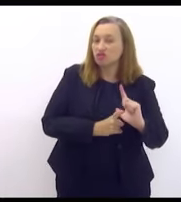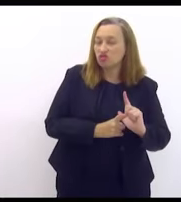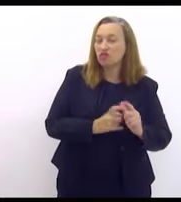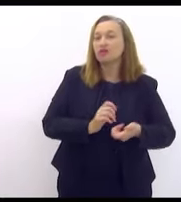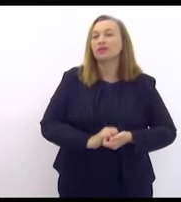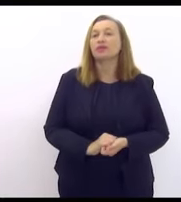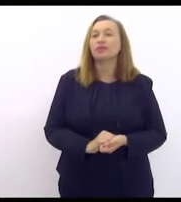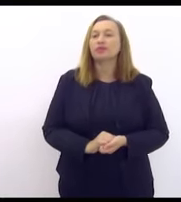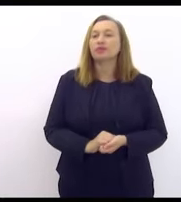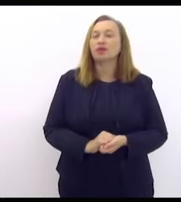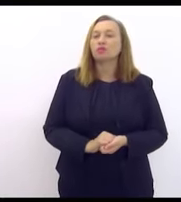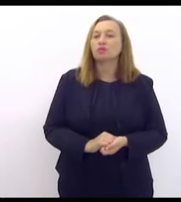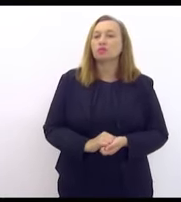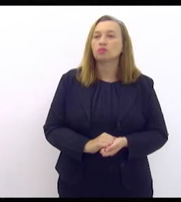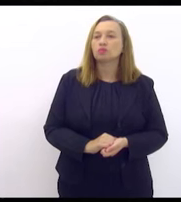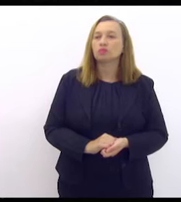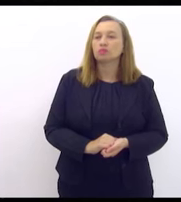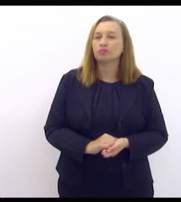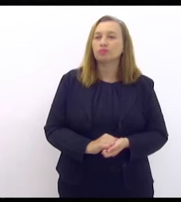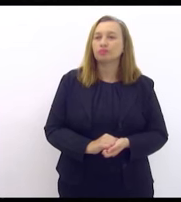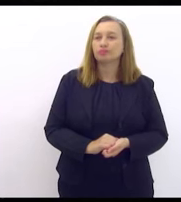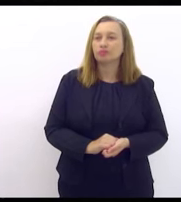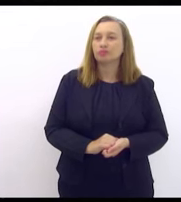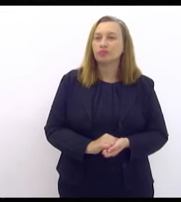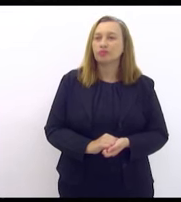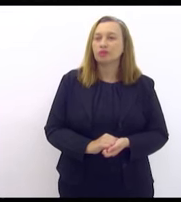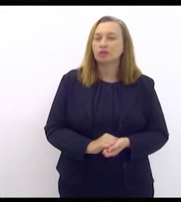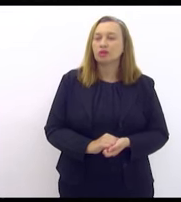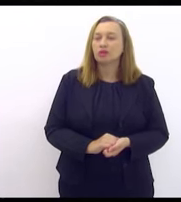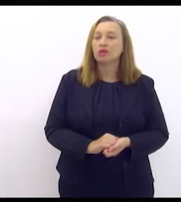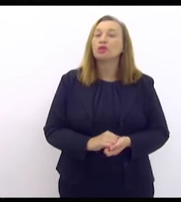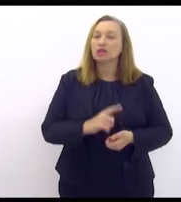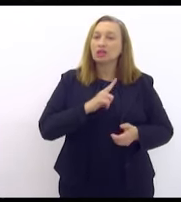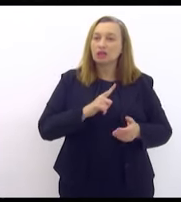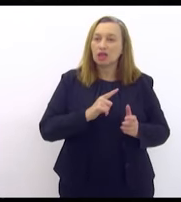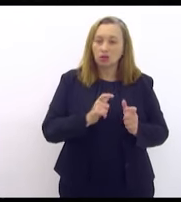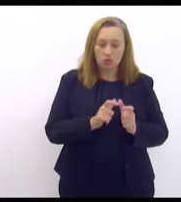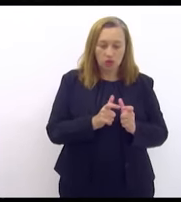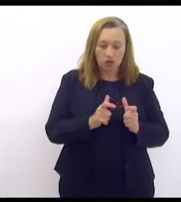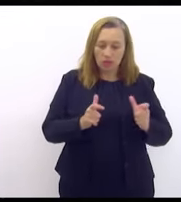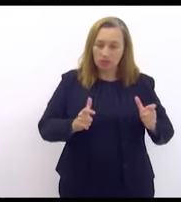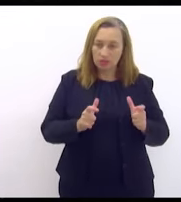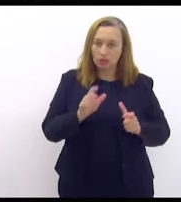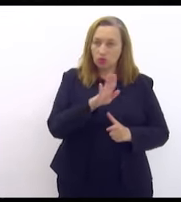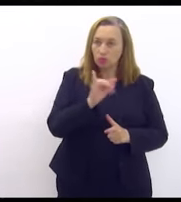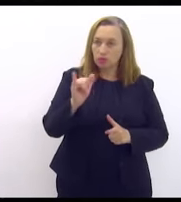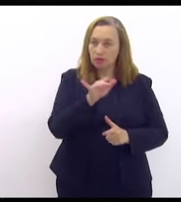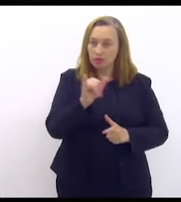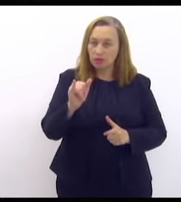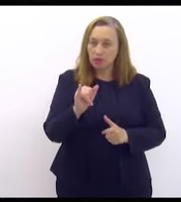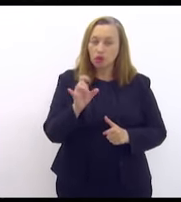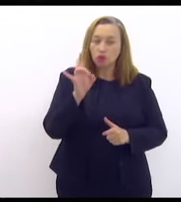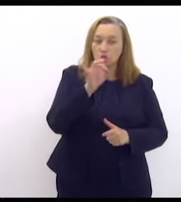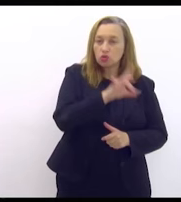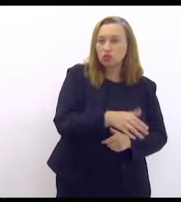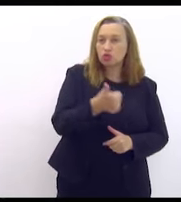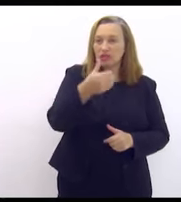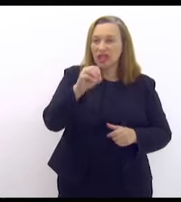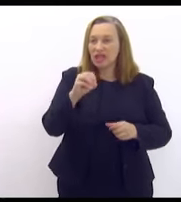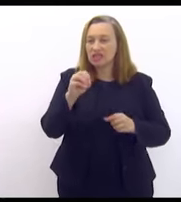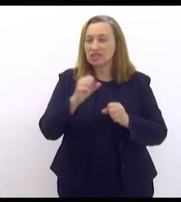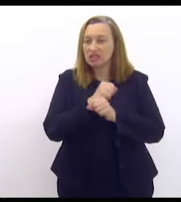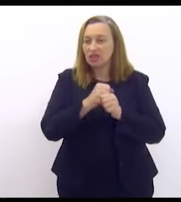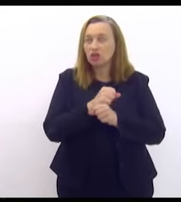né? A gente considerar que há um modesto crescimento do PIB nos últimos 10 anos, no valor de